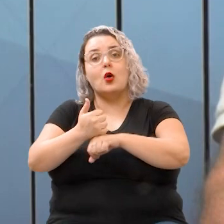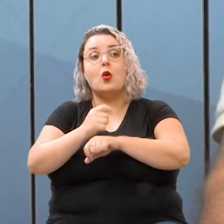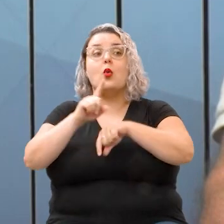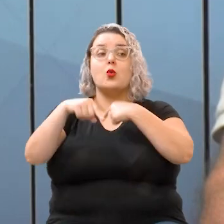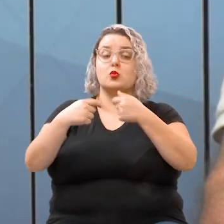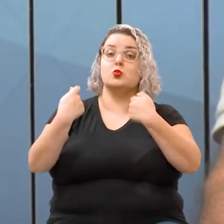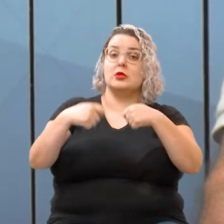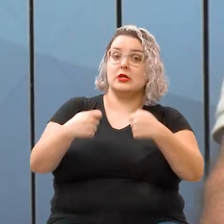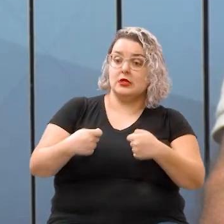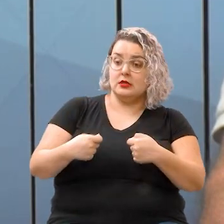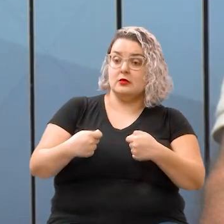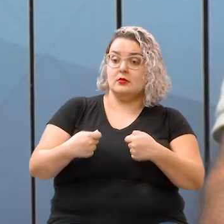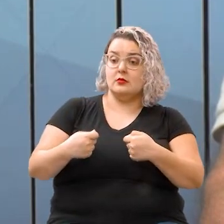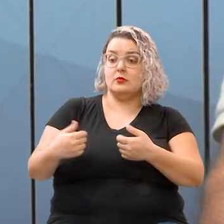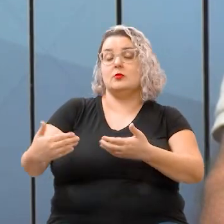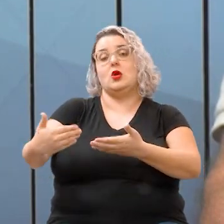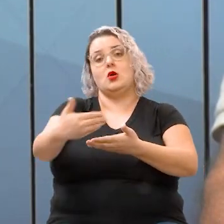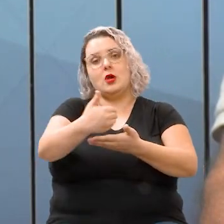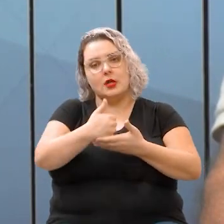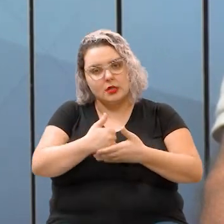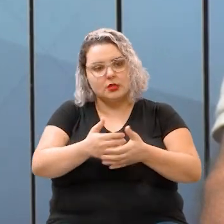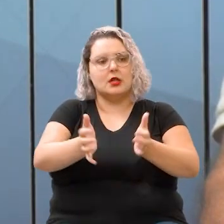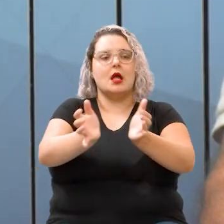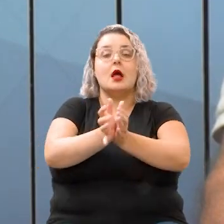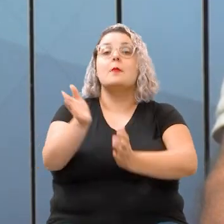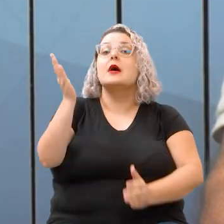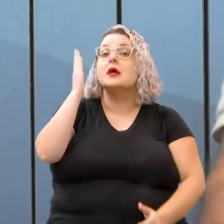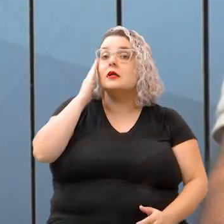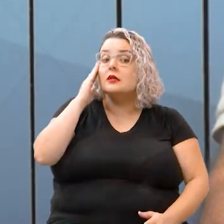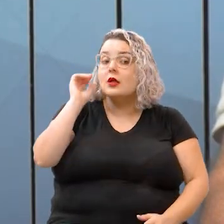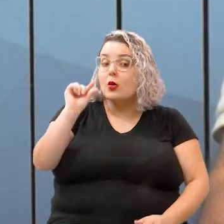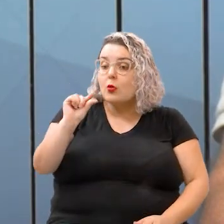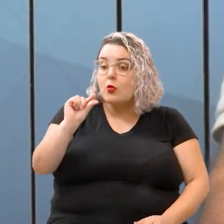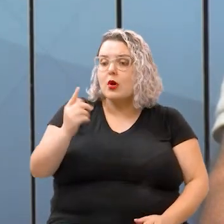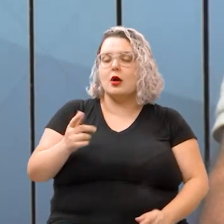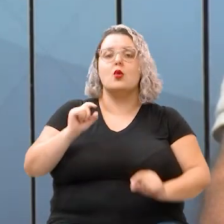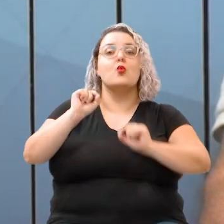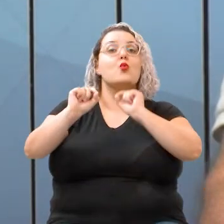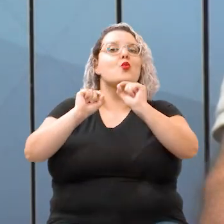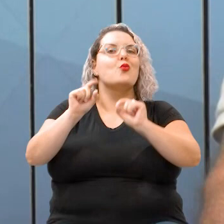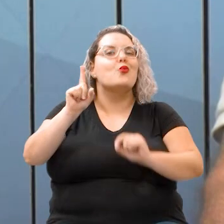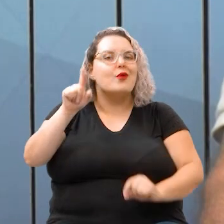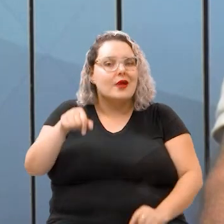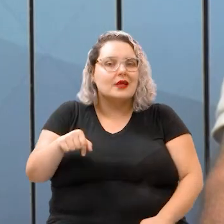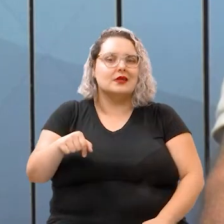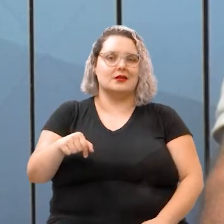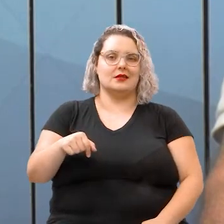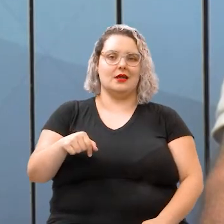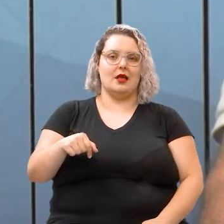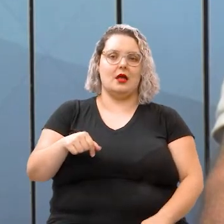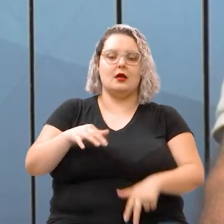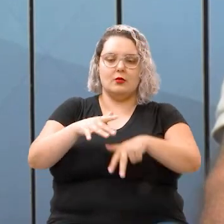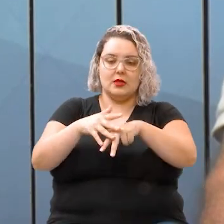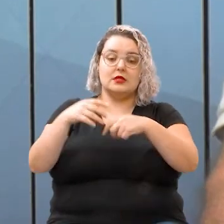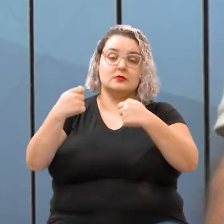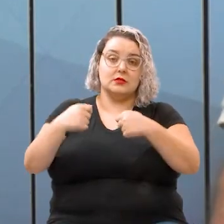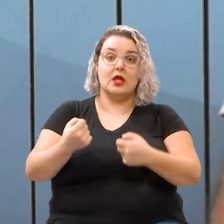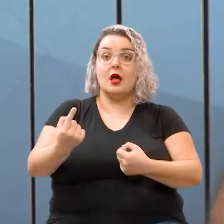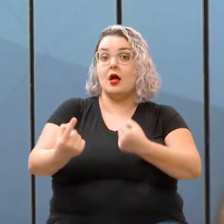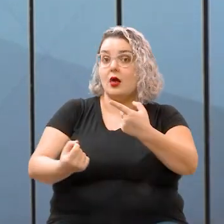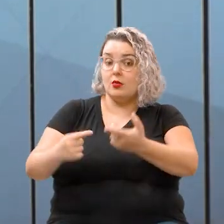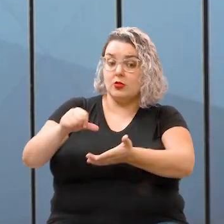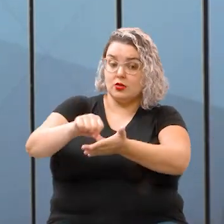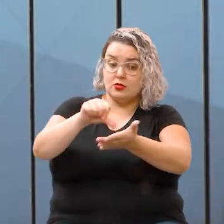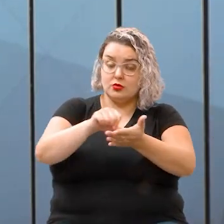Outros precisam passar pelo acolhimento da equipe, para a equipe entender um pouquinho o que é a demanda daquele usuário. Algumas unidades